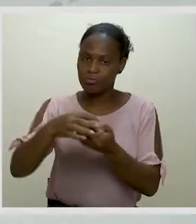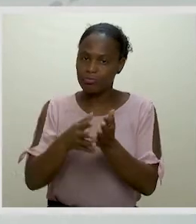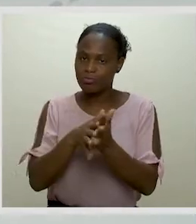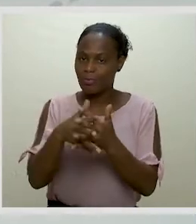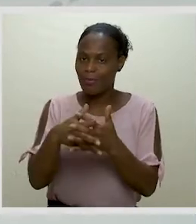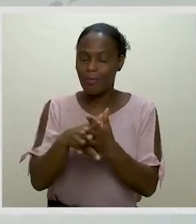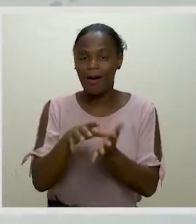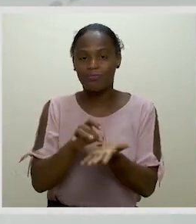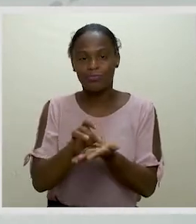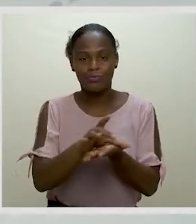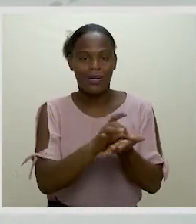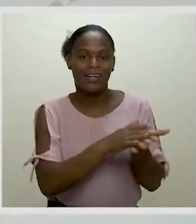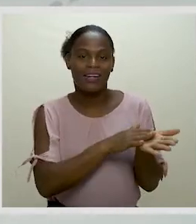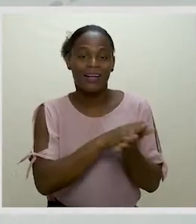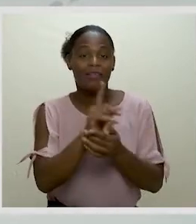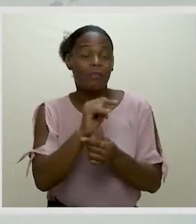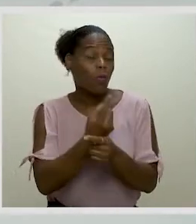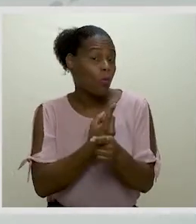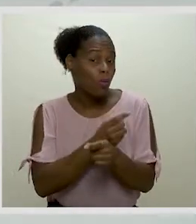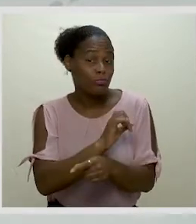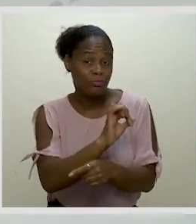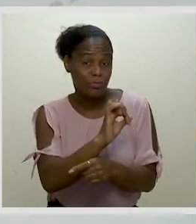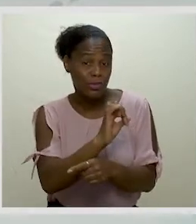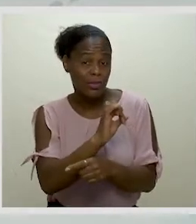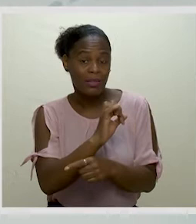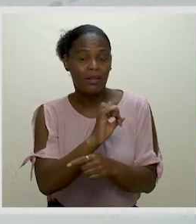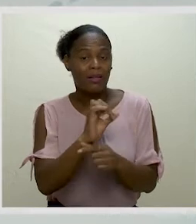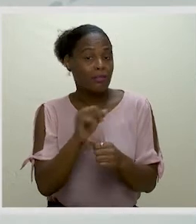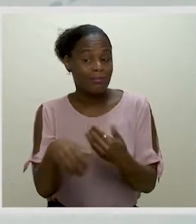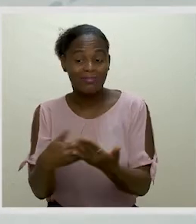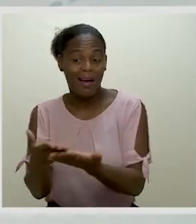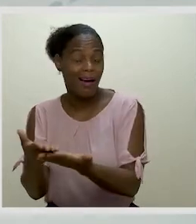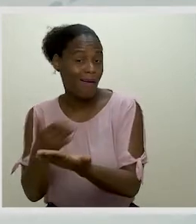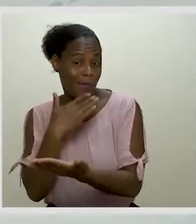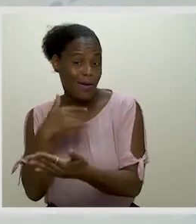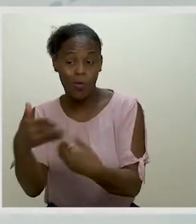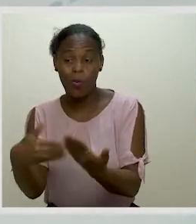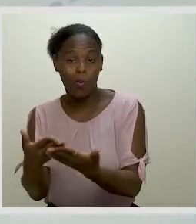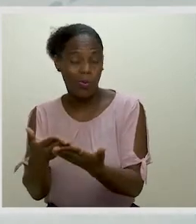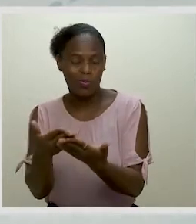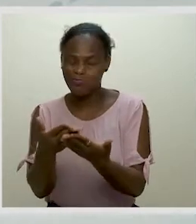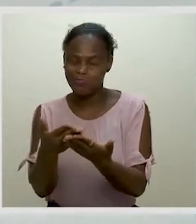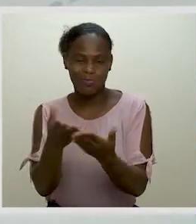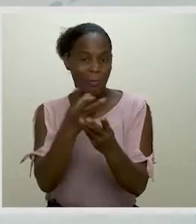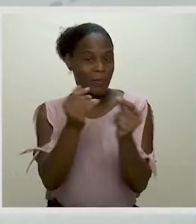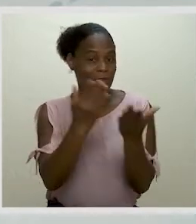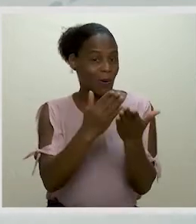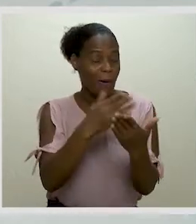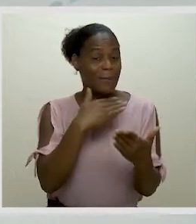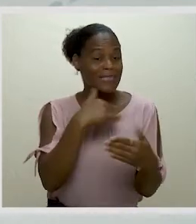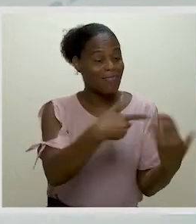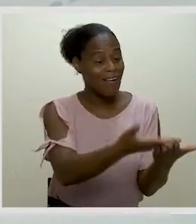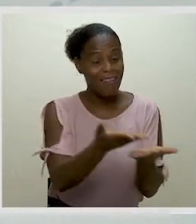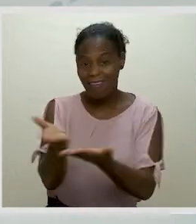mãos. Evitem partilhar objetos pessoais ou não e ainda materiais